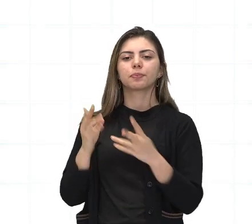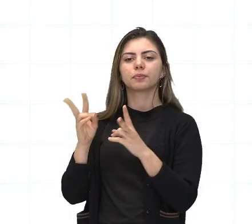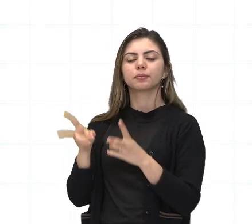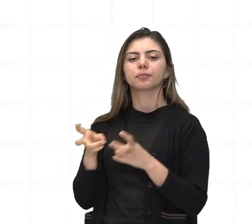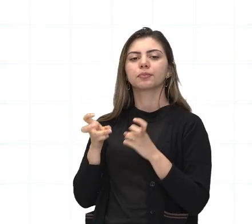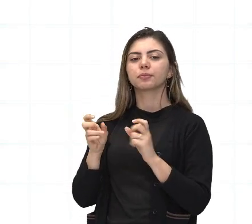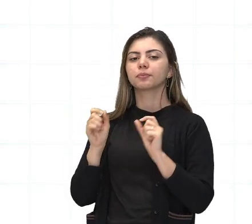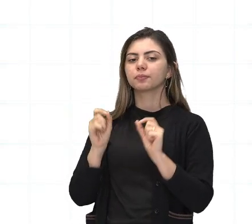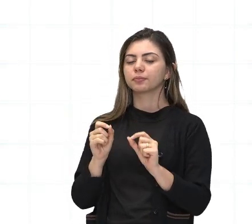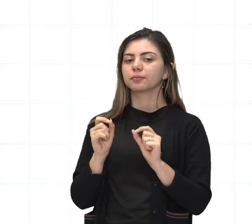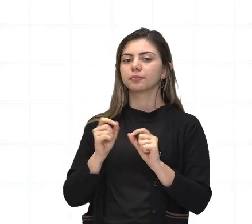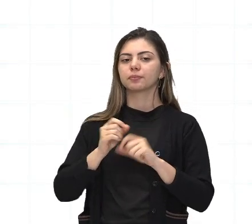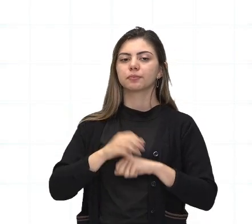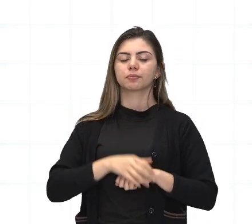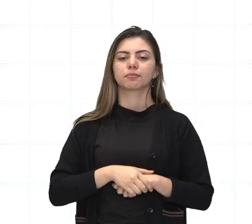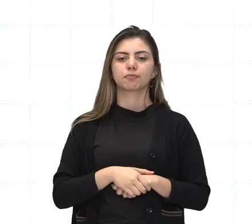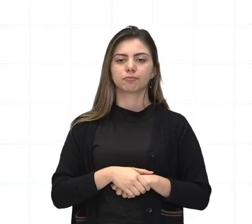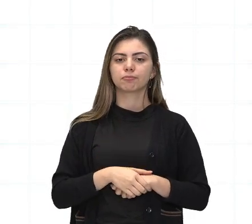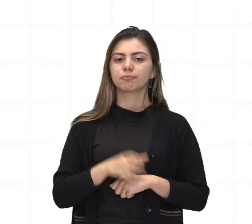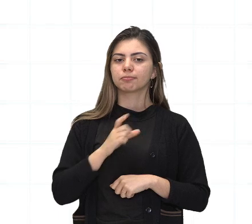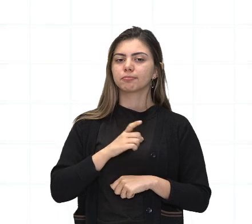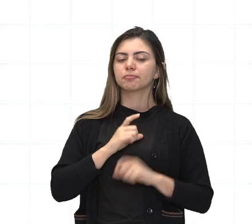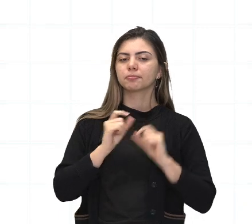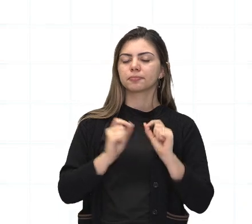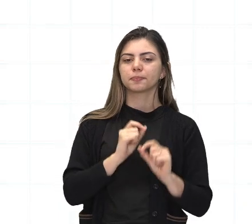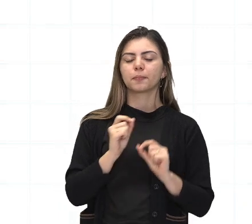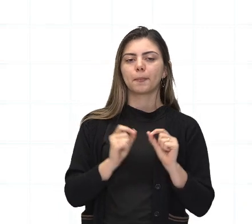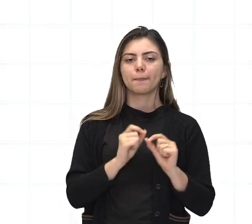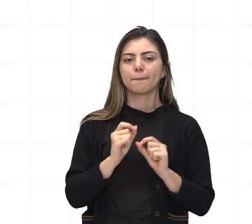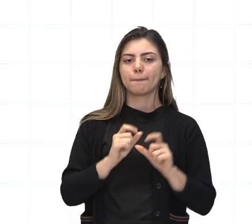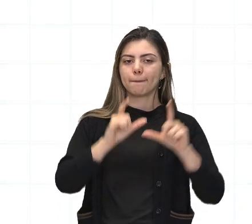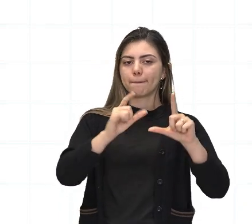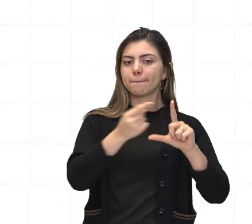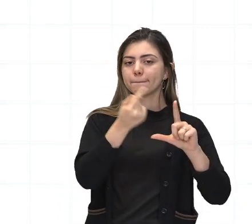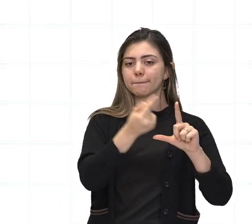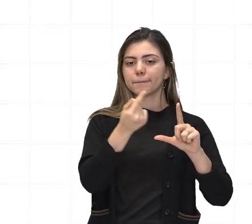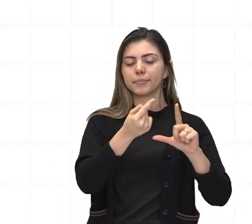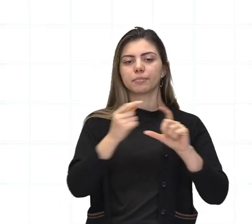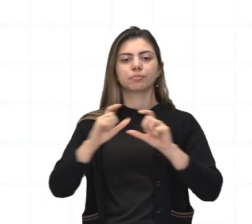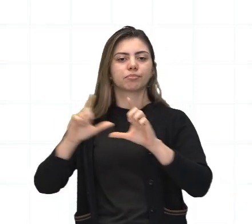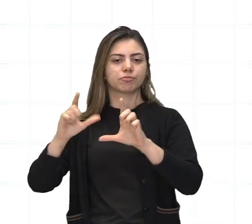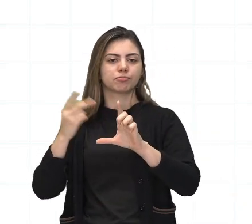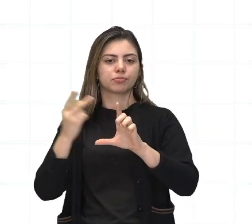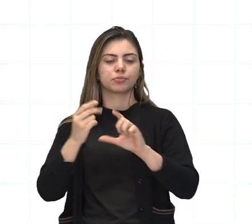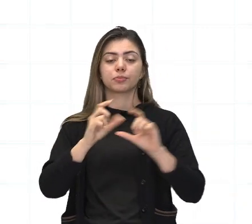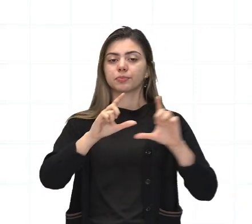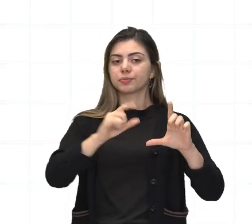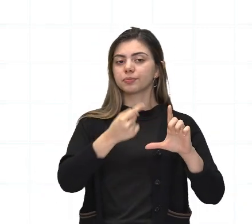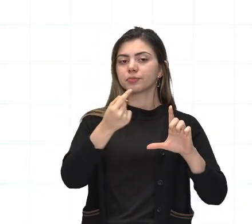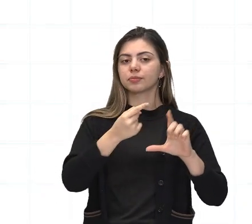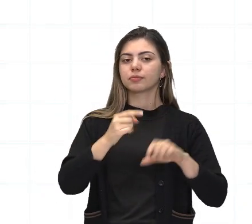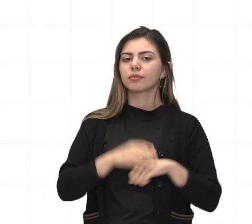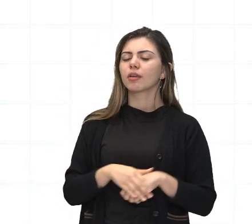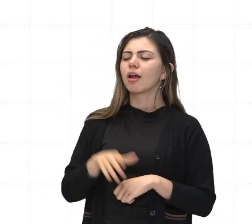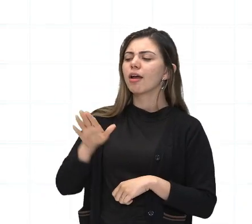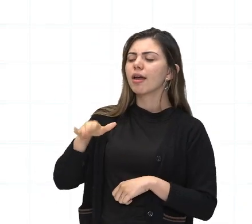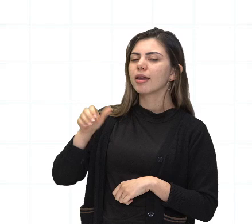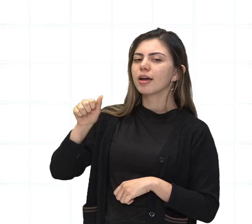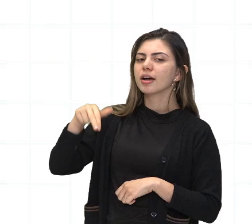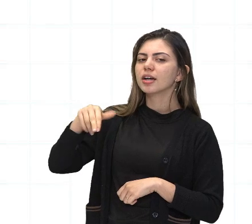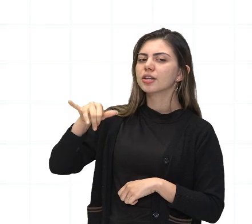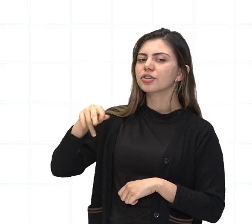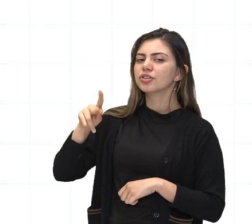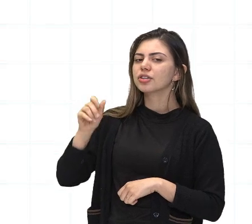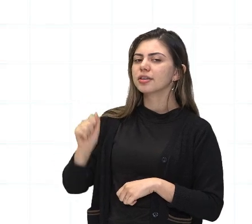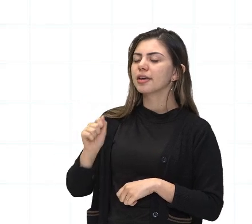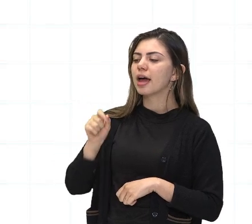aí a tirinha. Nós temos a primeira, diz assim: Aninha,